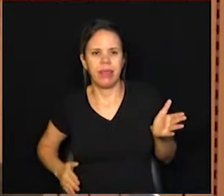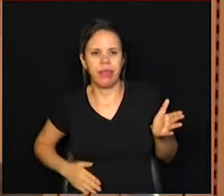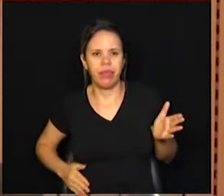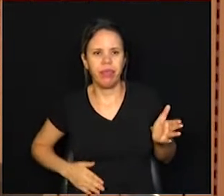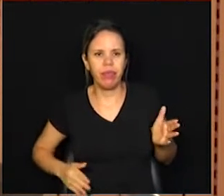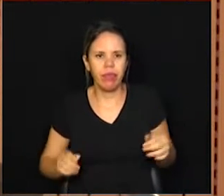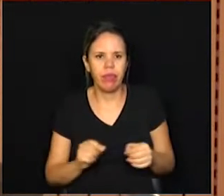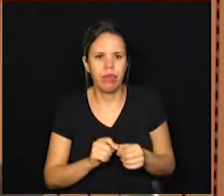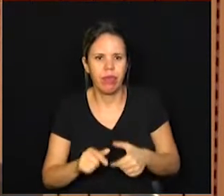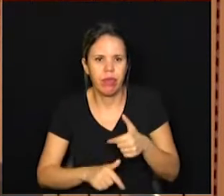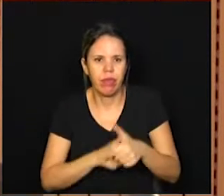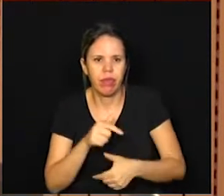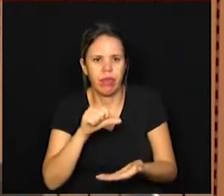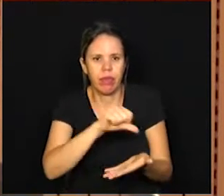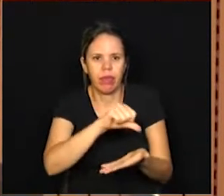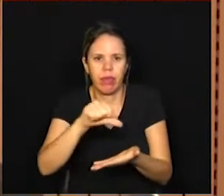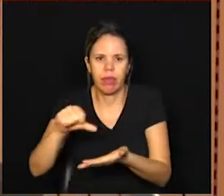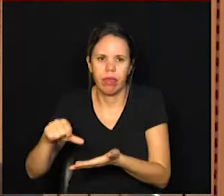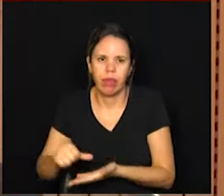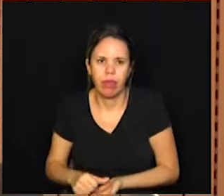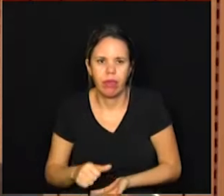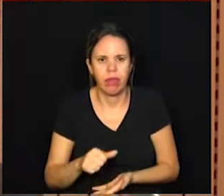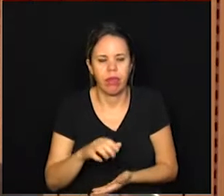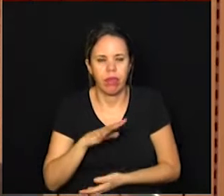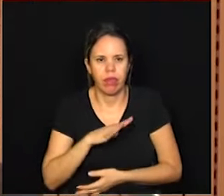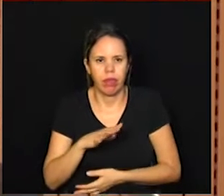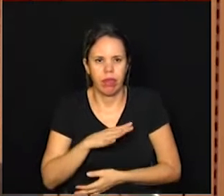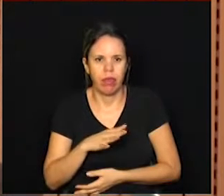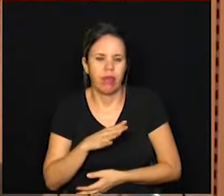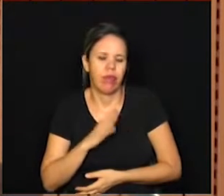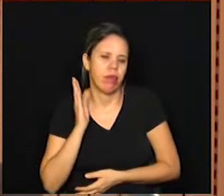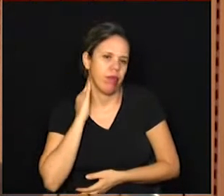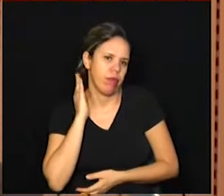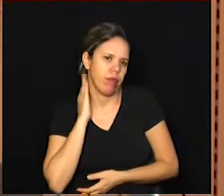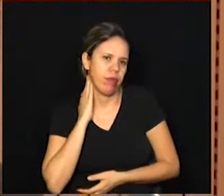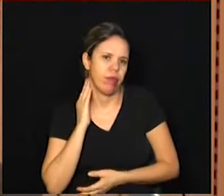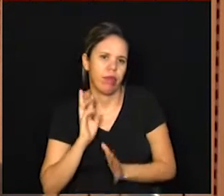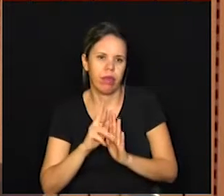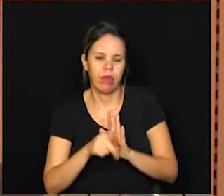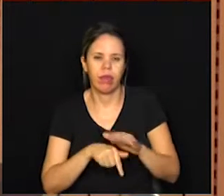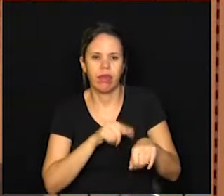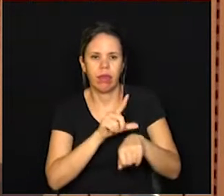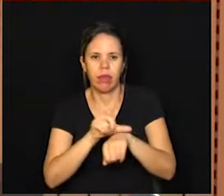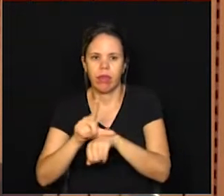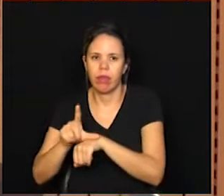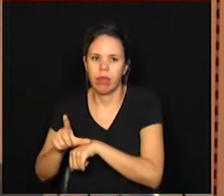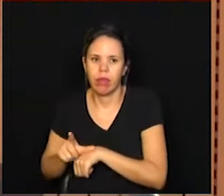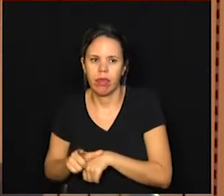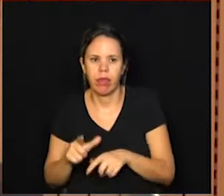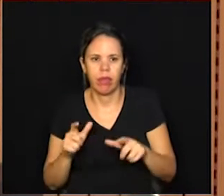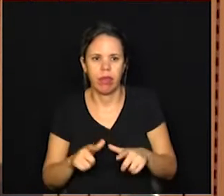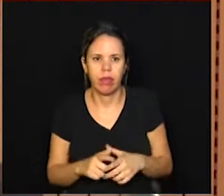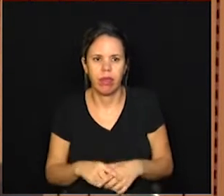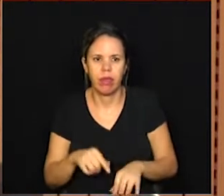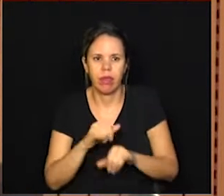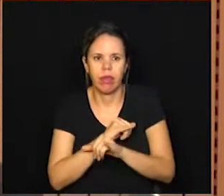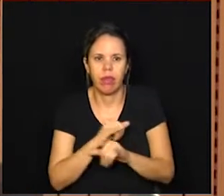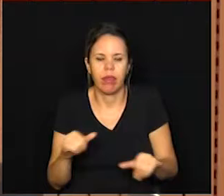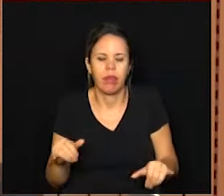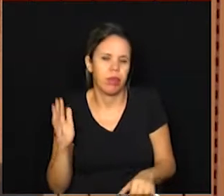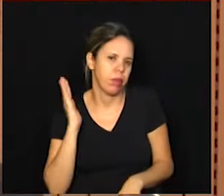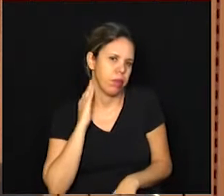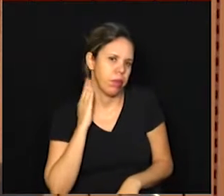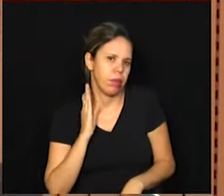atuam nas regiões de Guamá. Diversos comerciantes desta última localidade informaram em Belém que